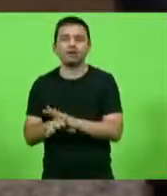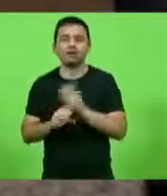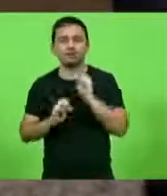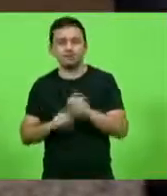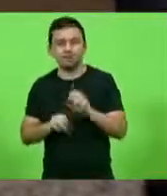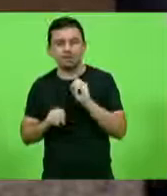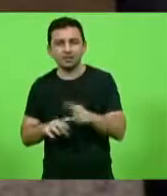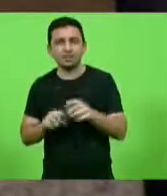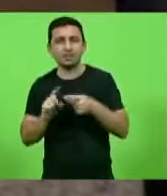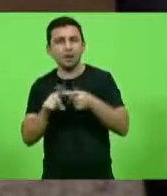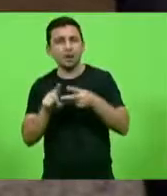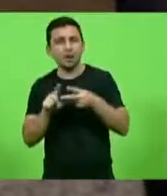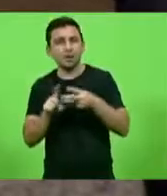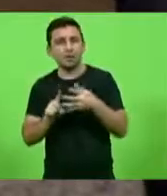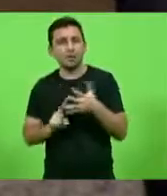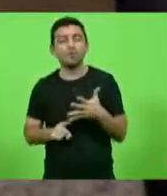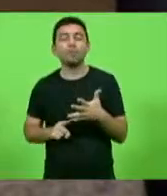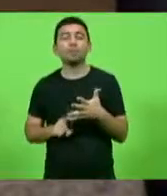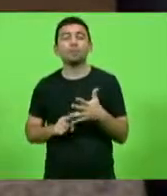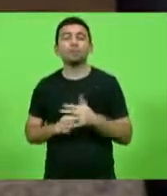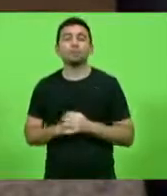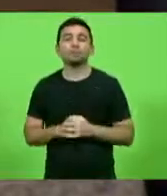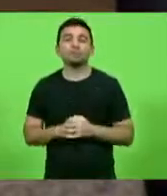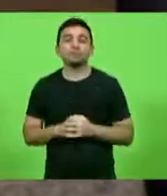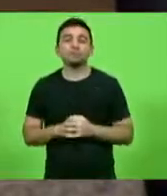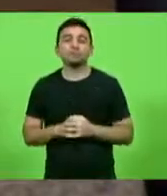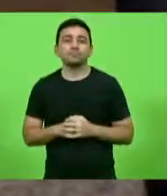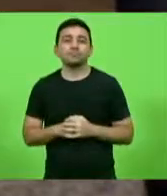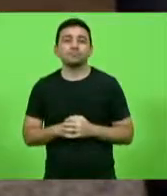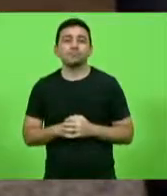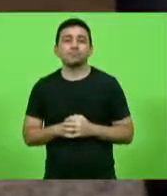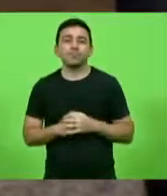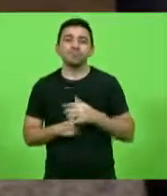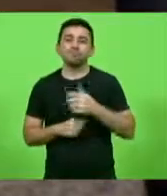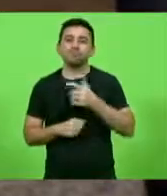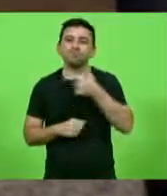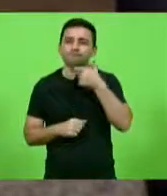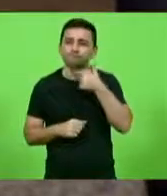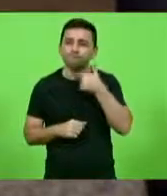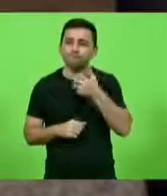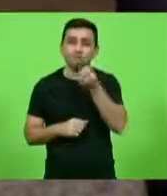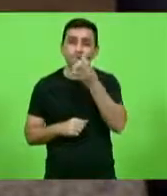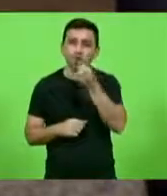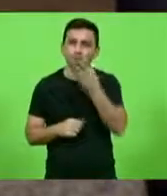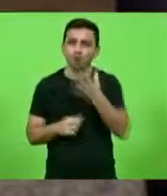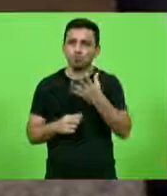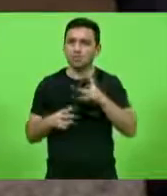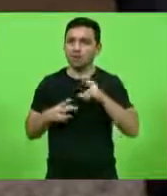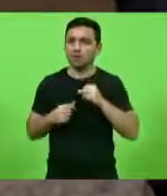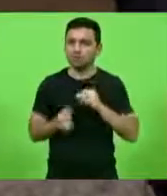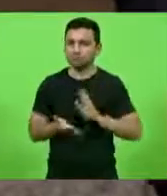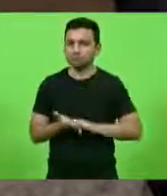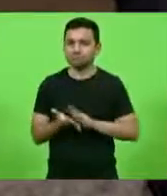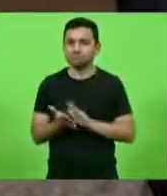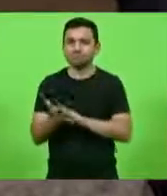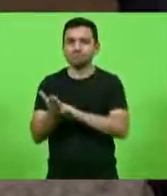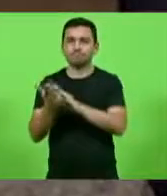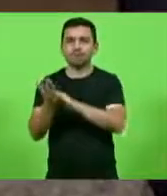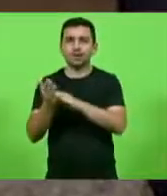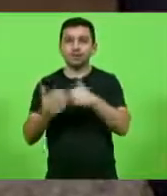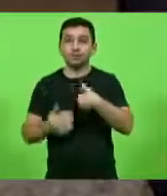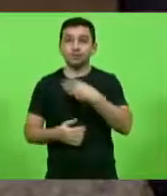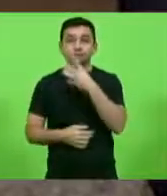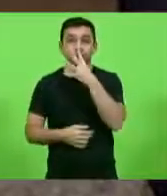demanda de um final de um ano letivo. As boas intenções, elas são meritórias, eu sempre louvo e fico sempre